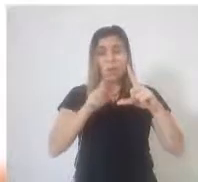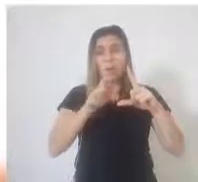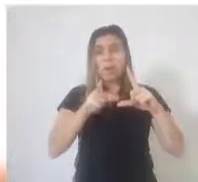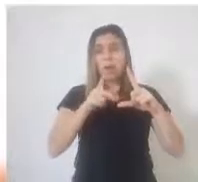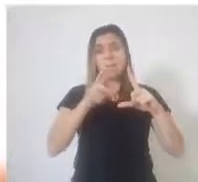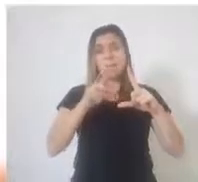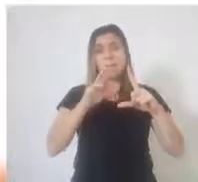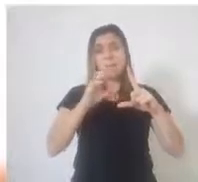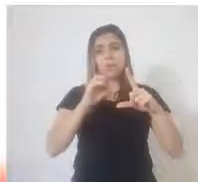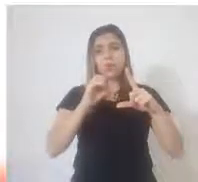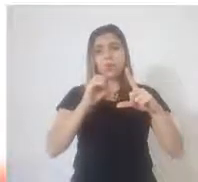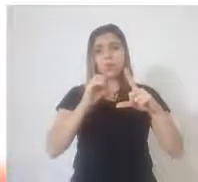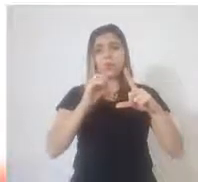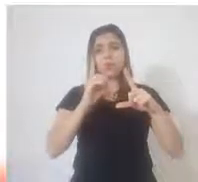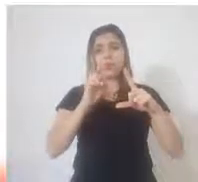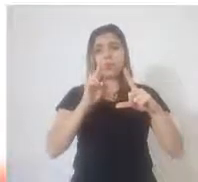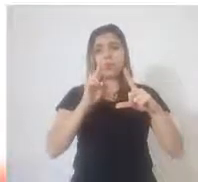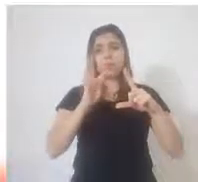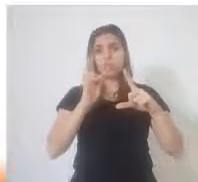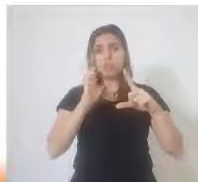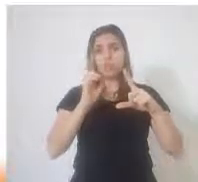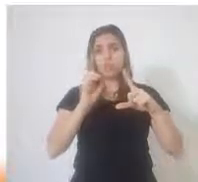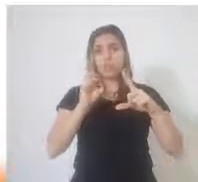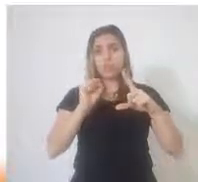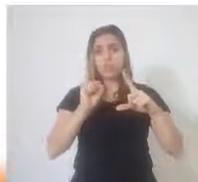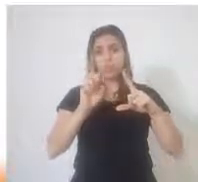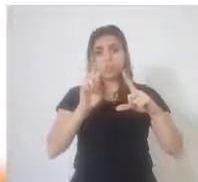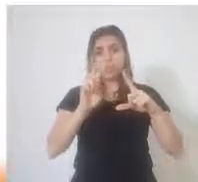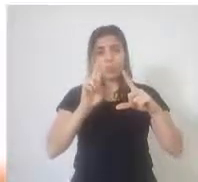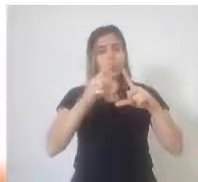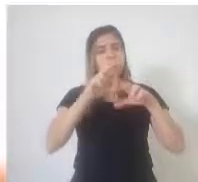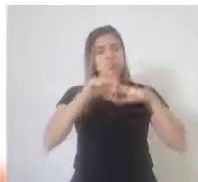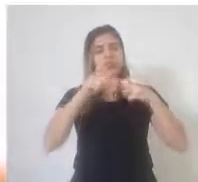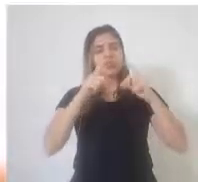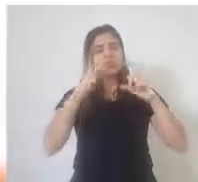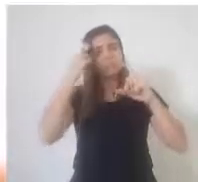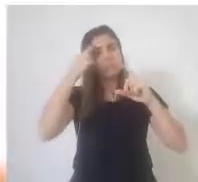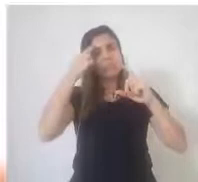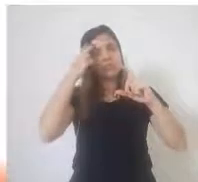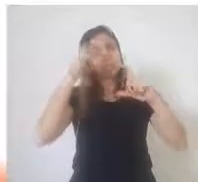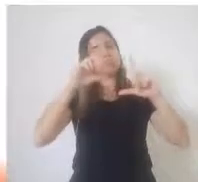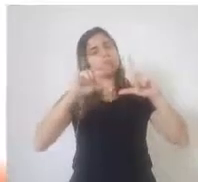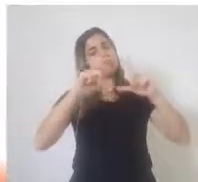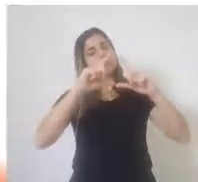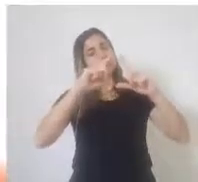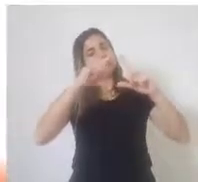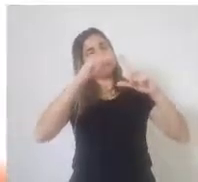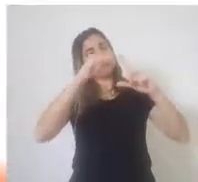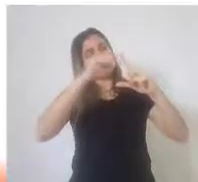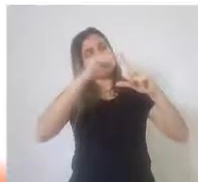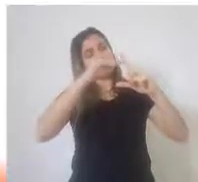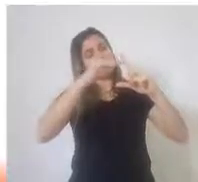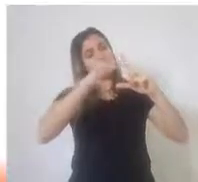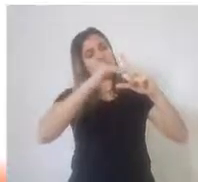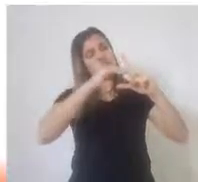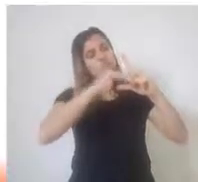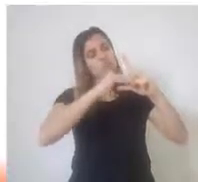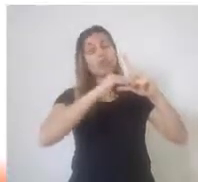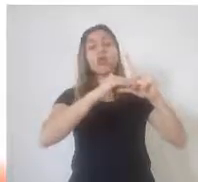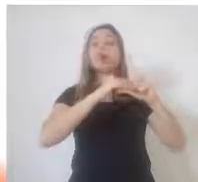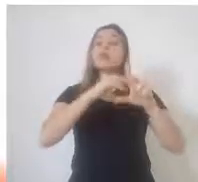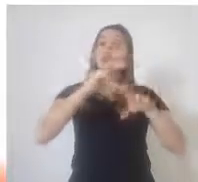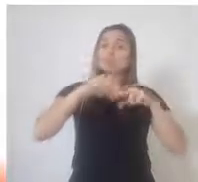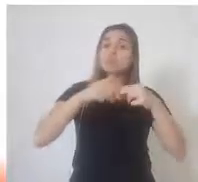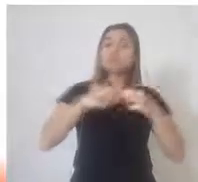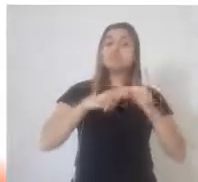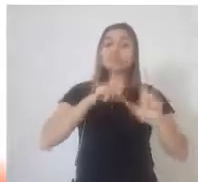ela nunca vai aumentar aí nos degraus da cadeia alimentar, tá certo? E é por isso também,